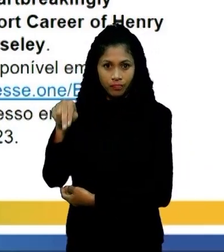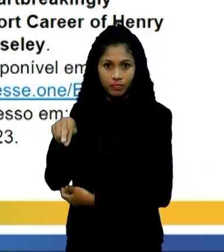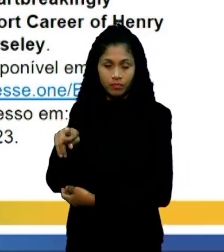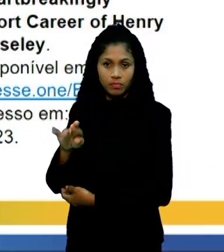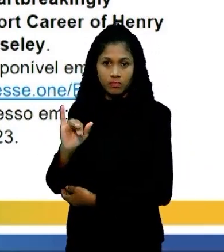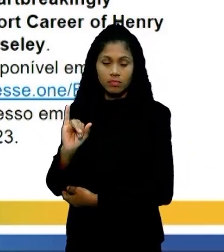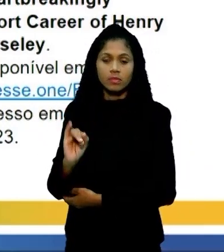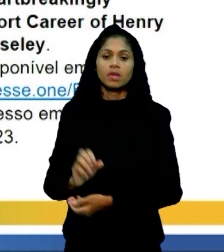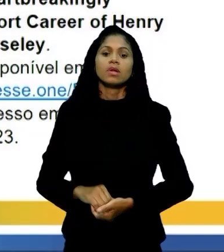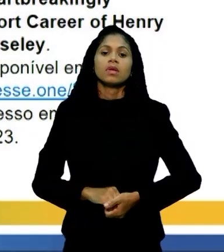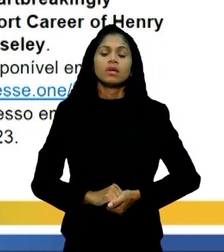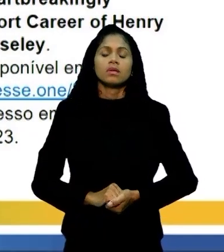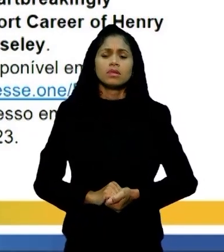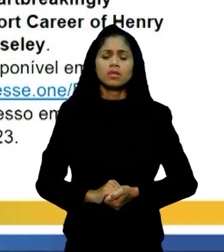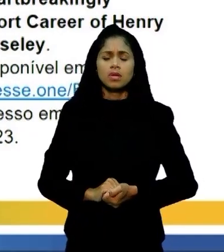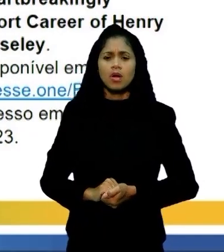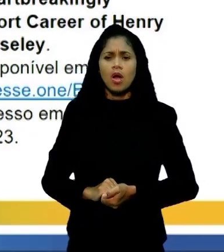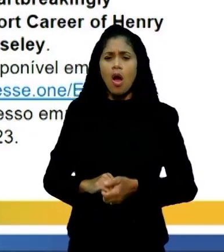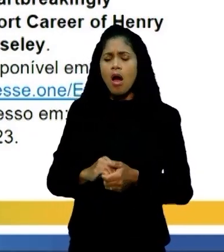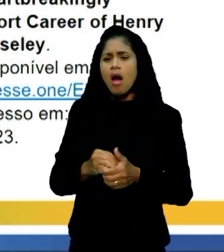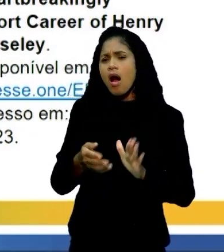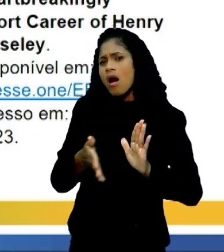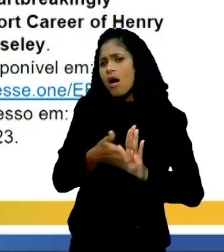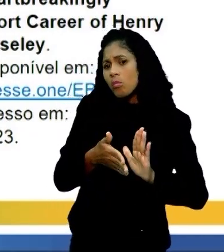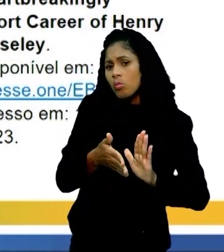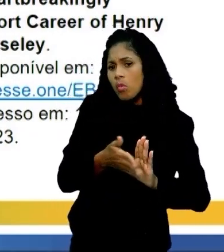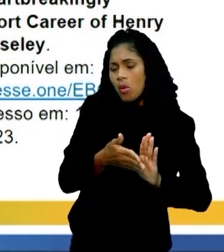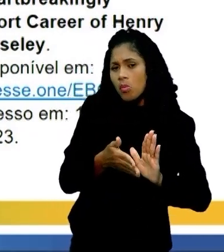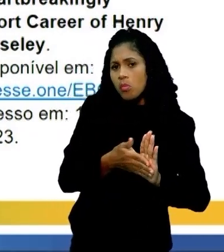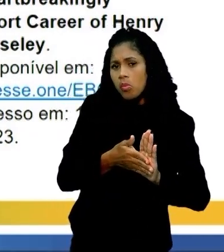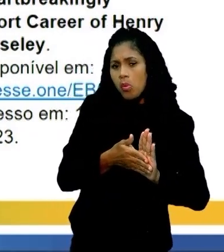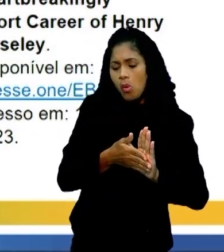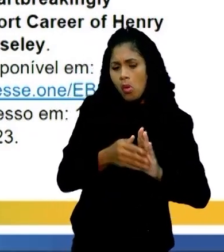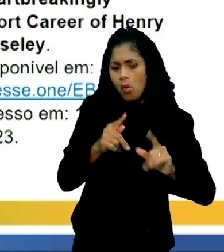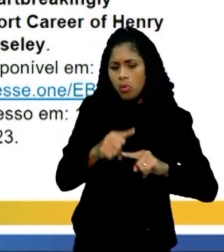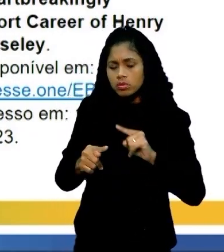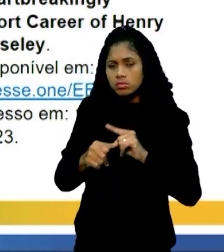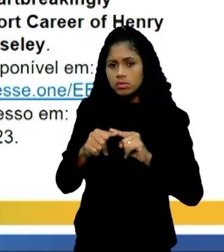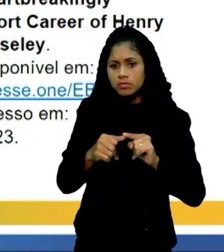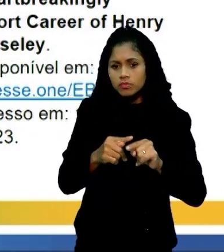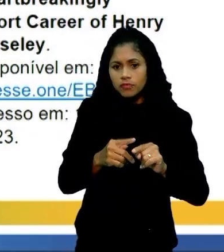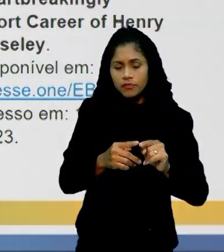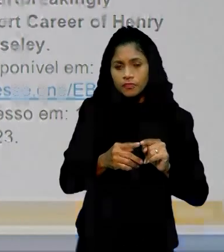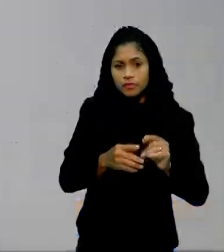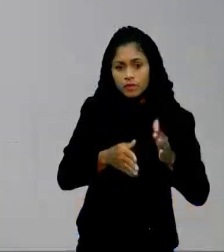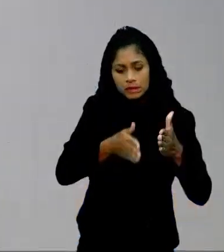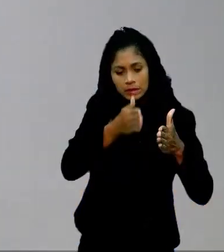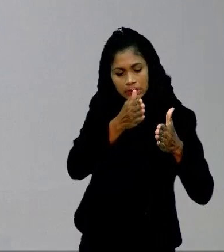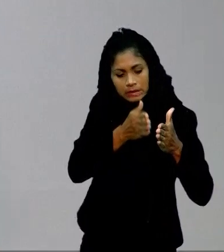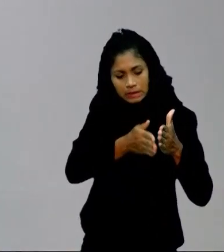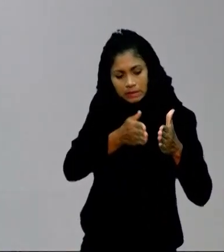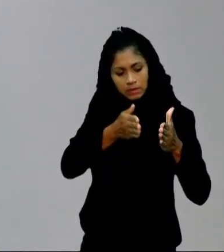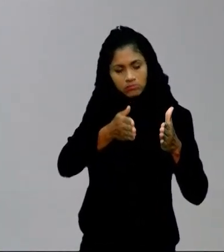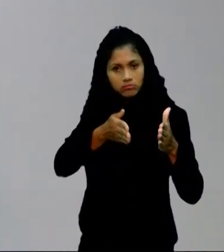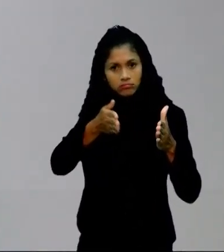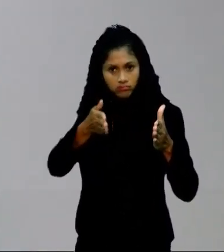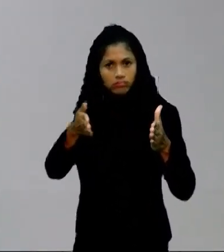que os elementos eles fossem sequenciados em ordem crescente de número atômico. Então vem aqui comigo.